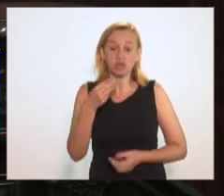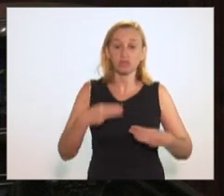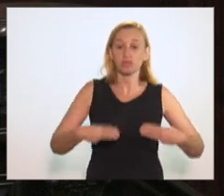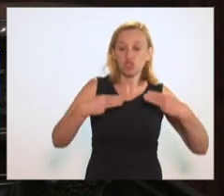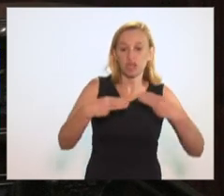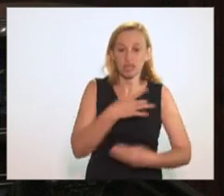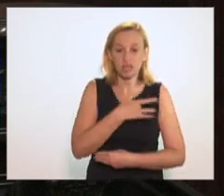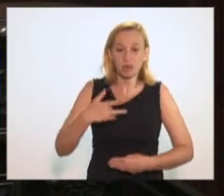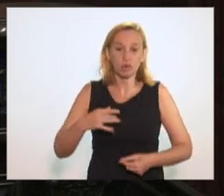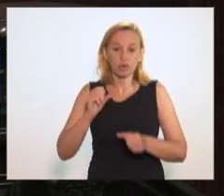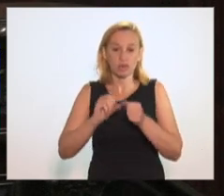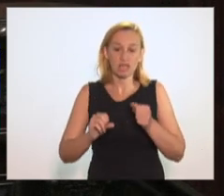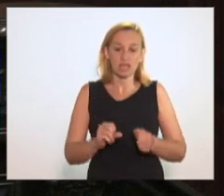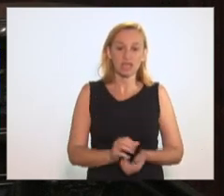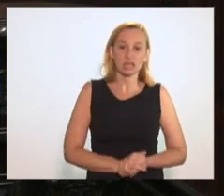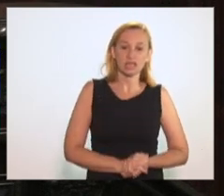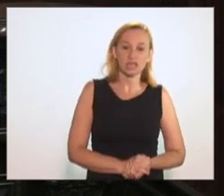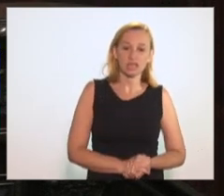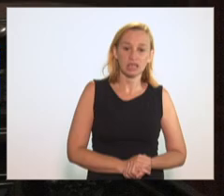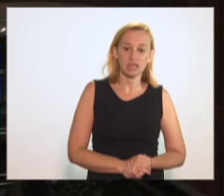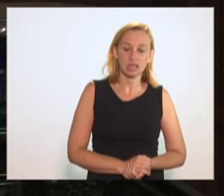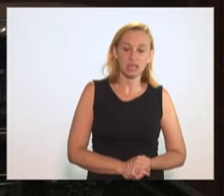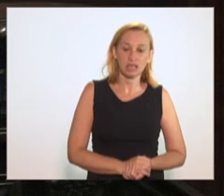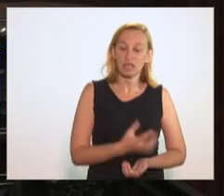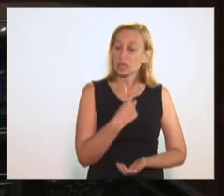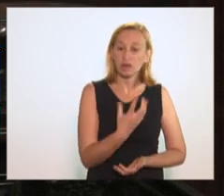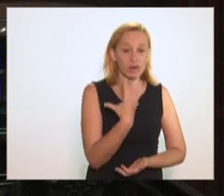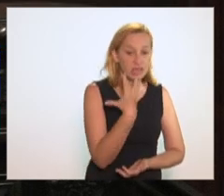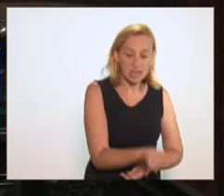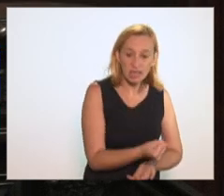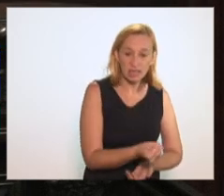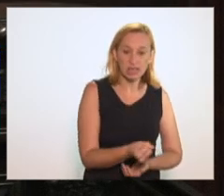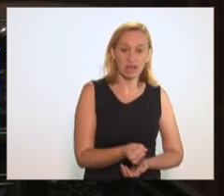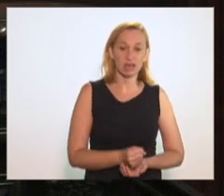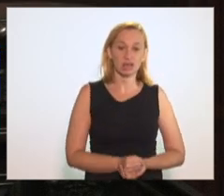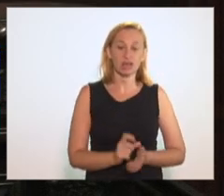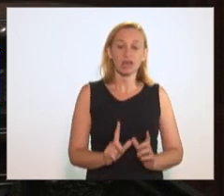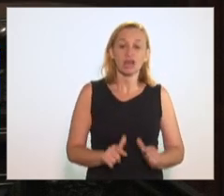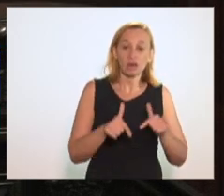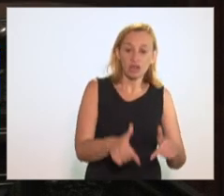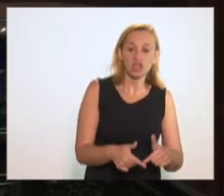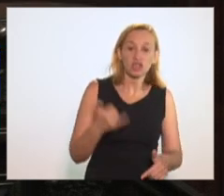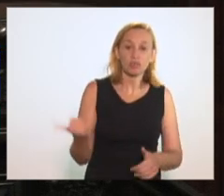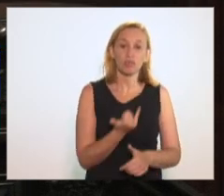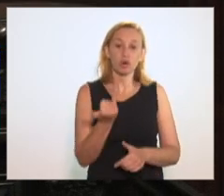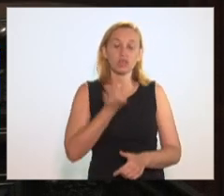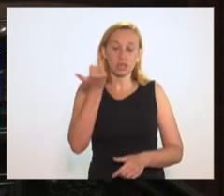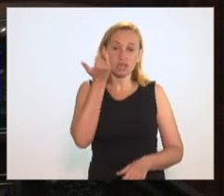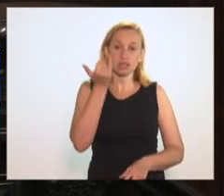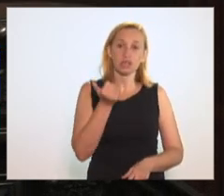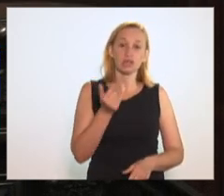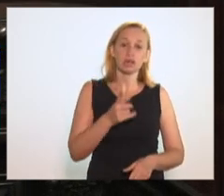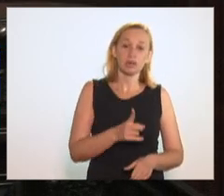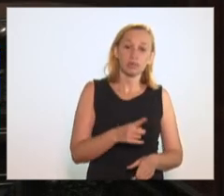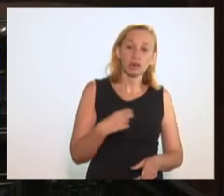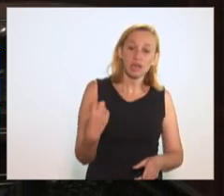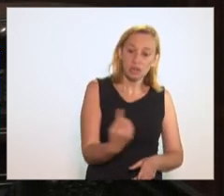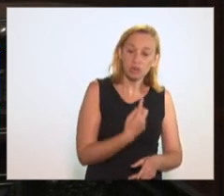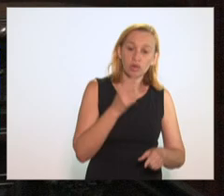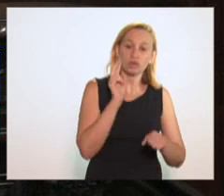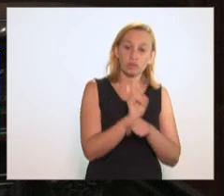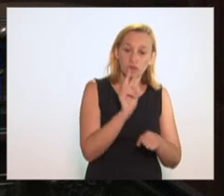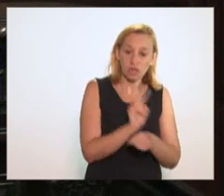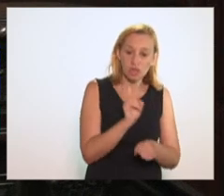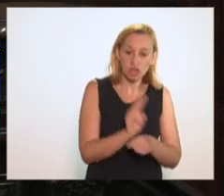Saúde fazer. Negar ações que salvam vidas, negar ações que são importantes para que mais vidas sejam preservadas.